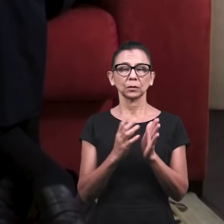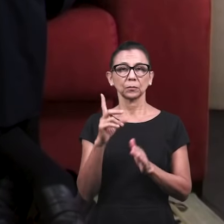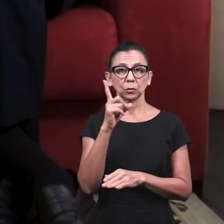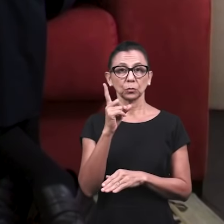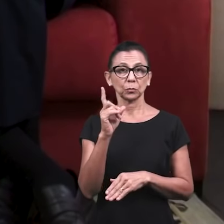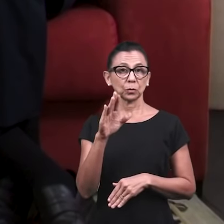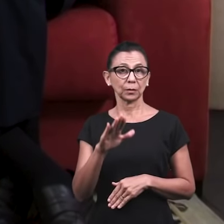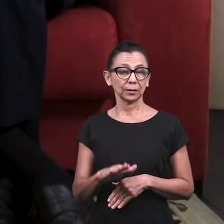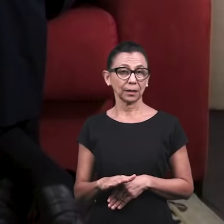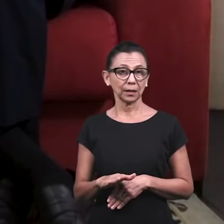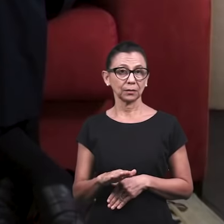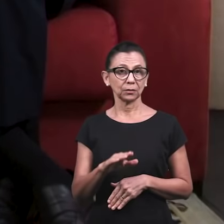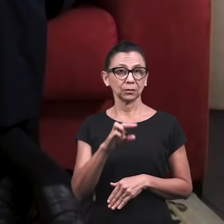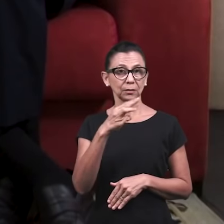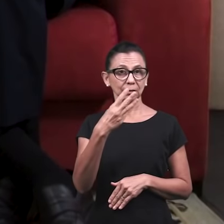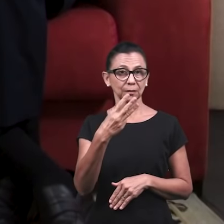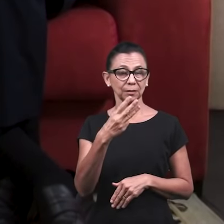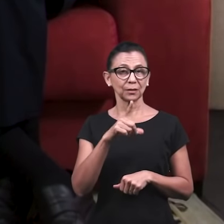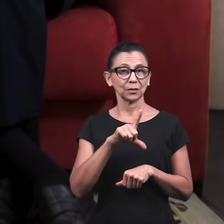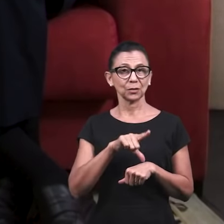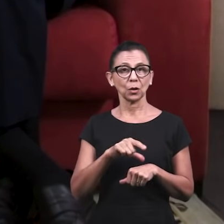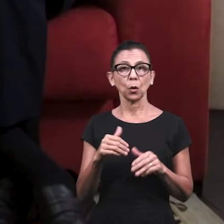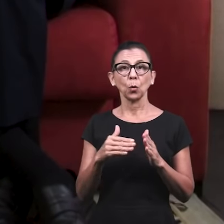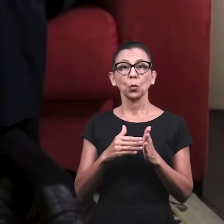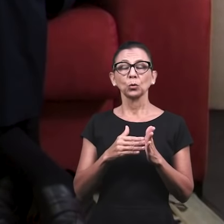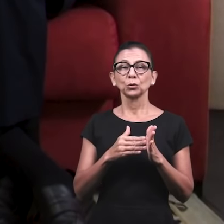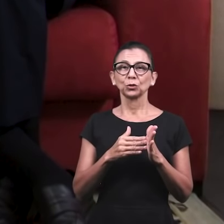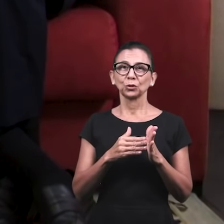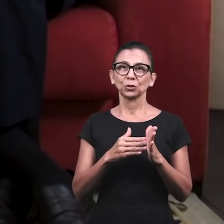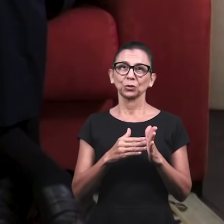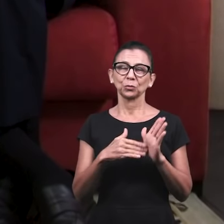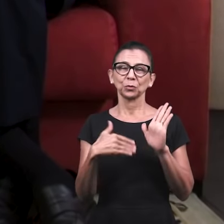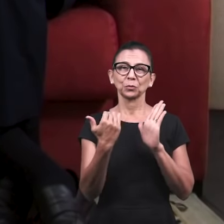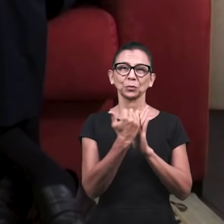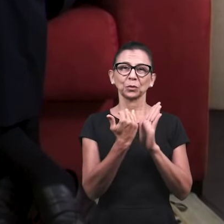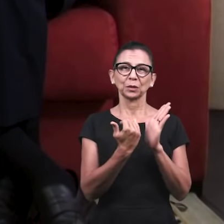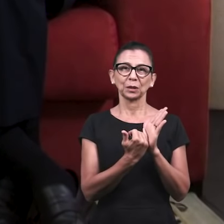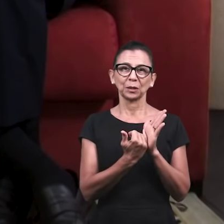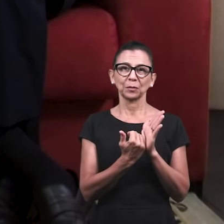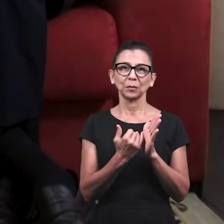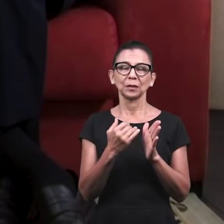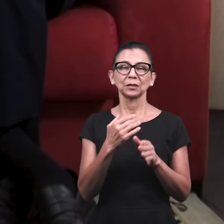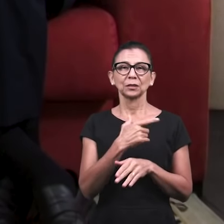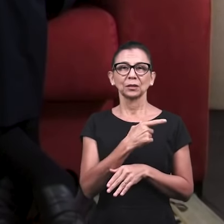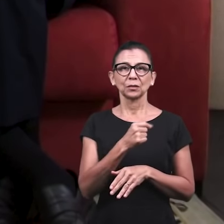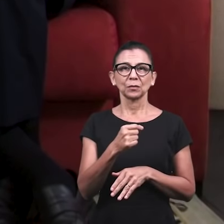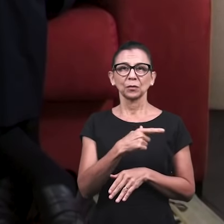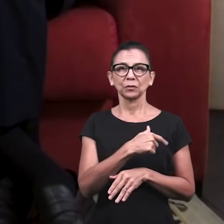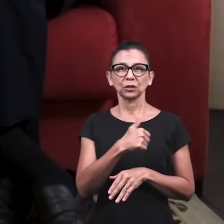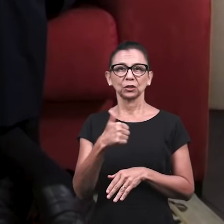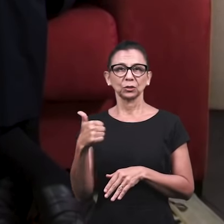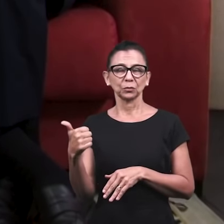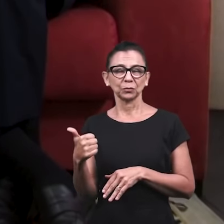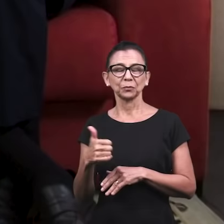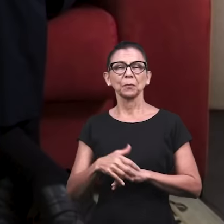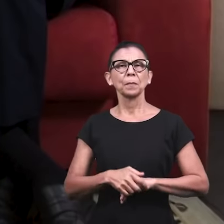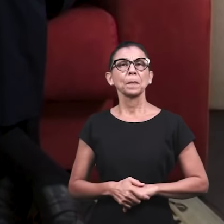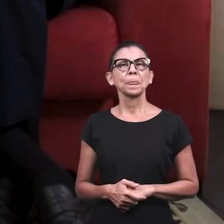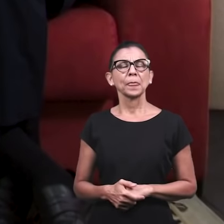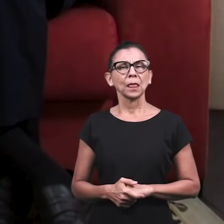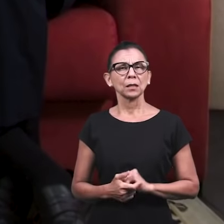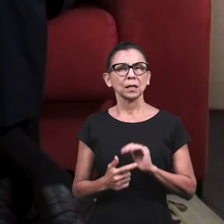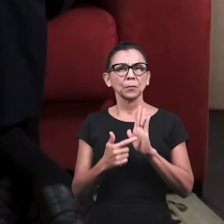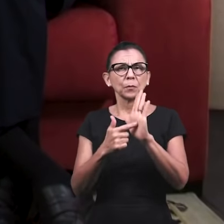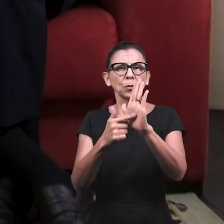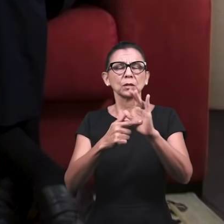15 horas, nosso último programa do ano, onde sempre apresentamos os vídeos, mais de 1000 vídeos